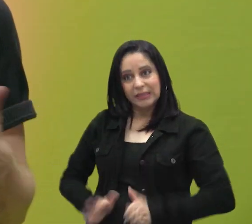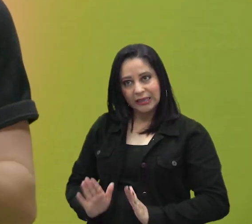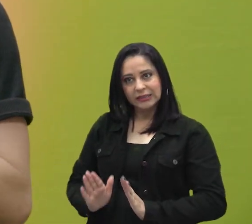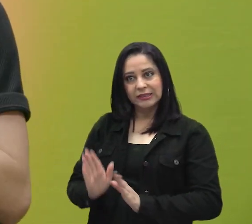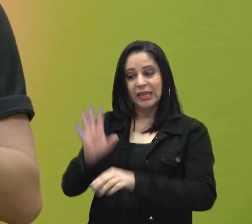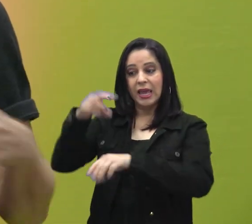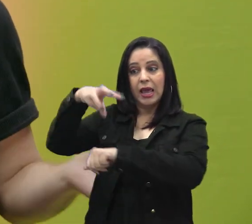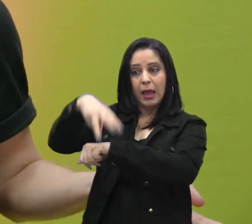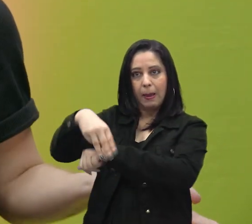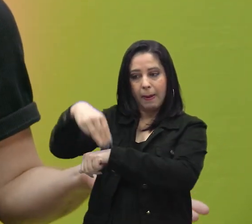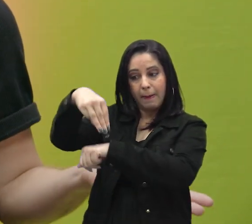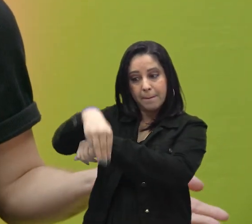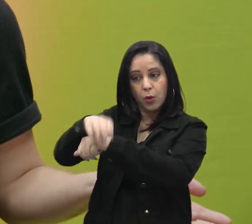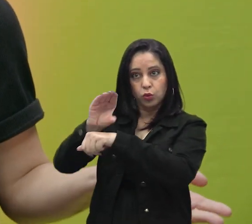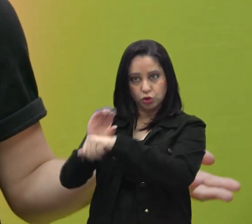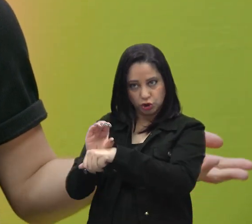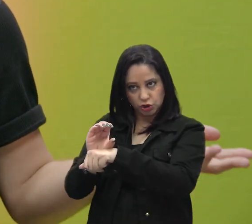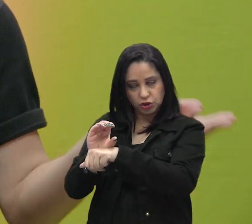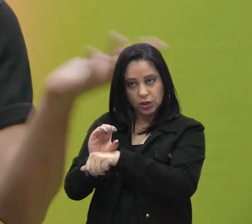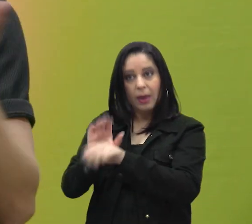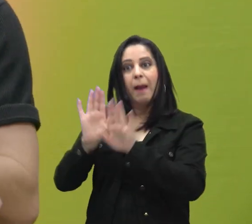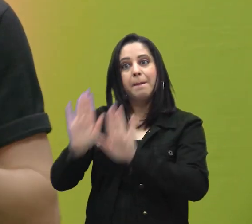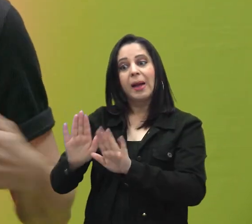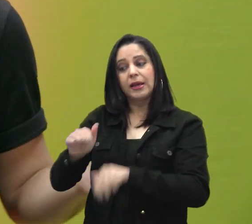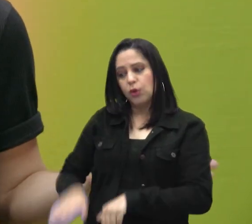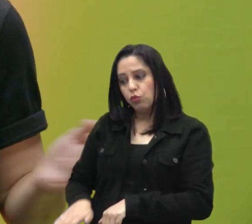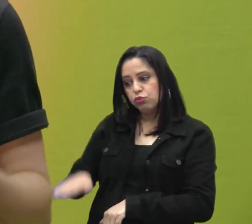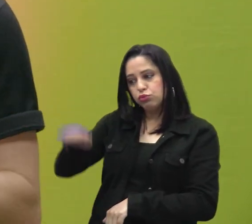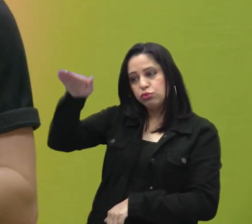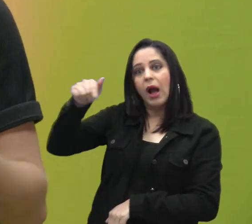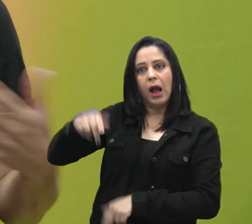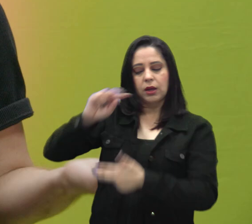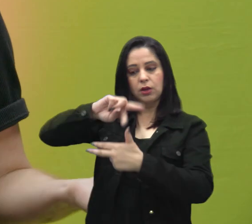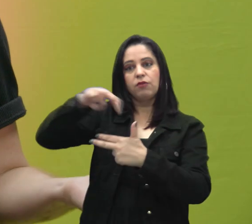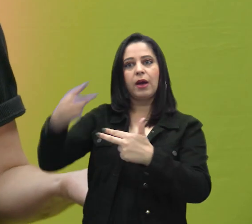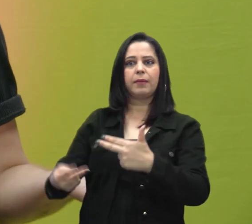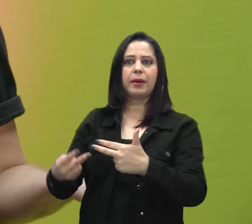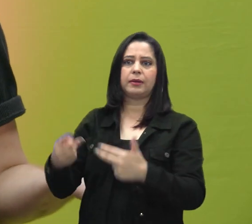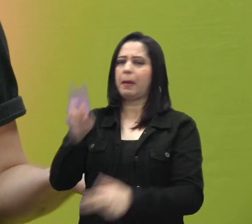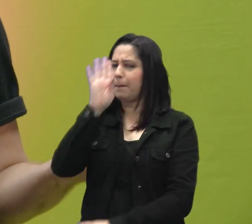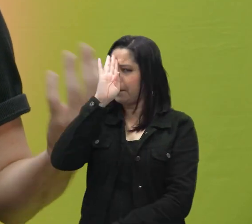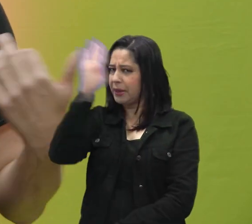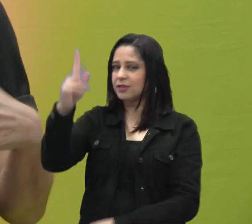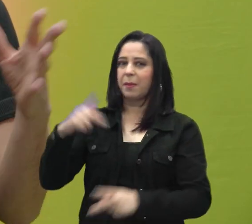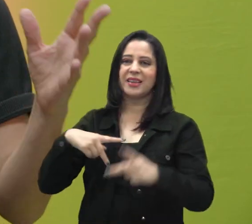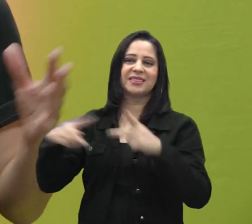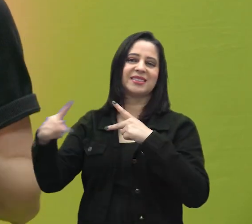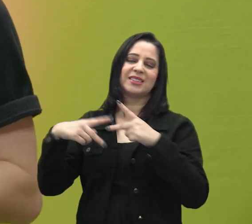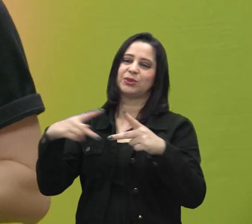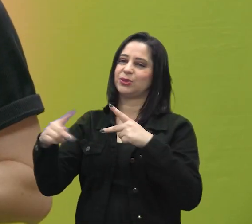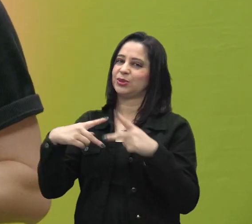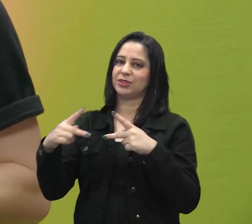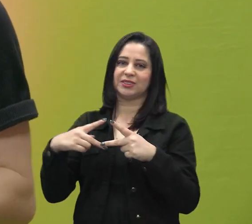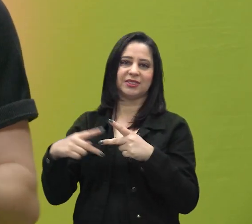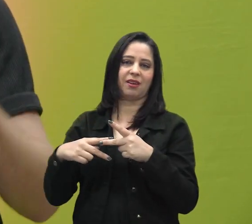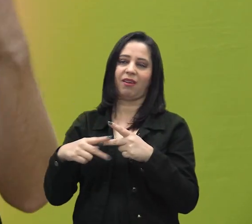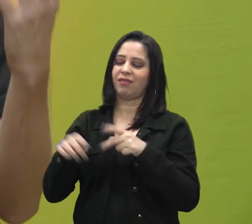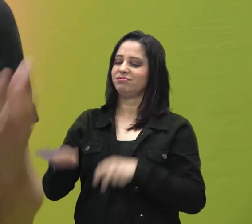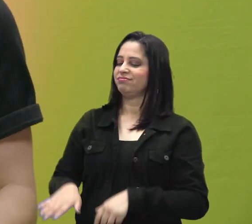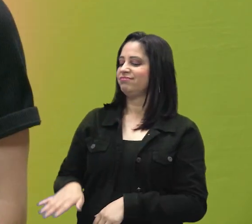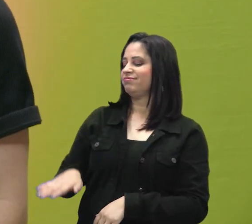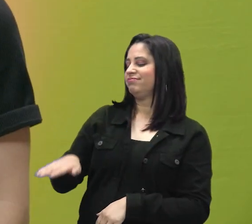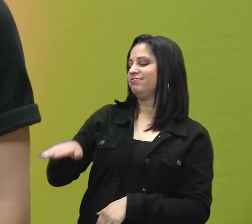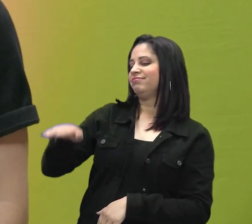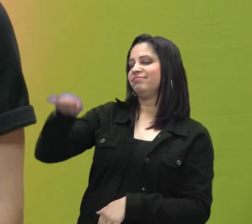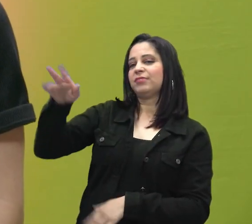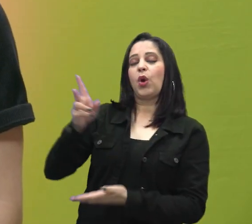Mogi, mas vivi minha vida toda em Jacareí, e a região do Vale do Paraíba, principalmente São José dos Campos, é o meu reduto de